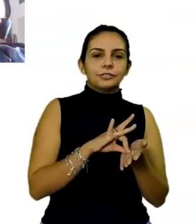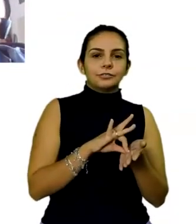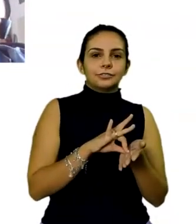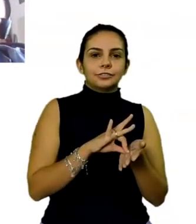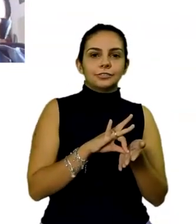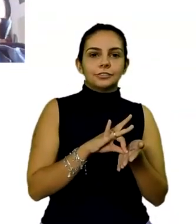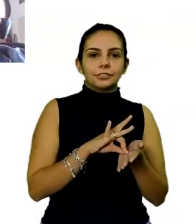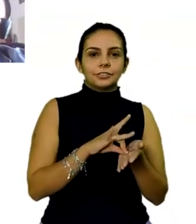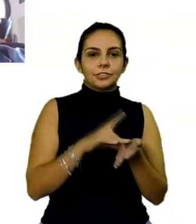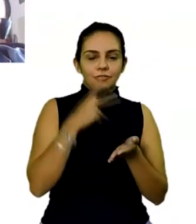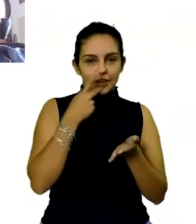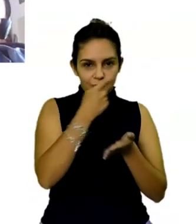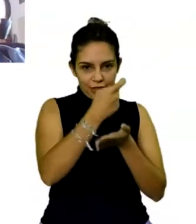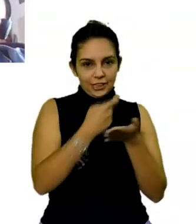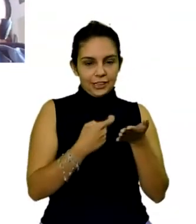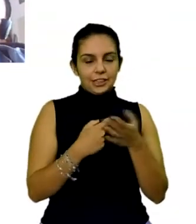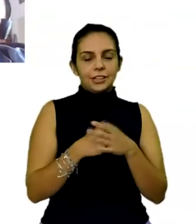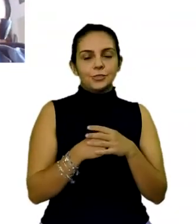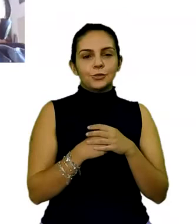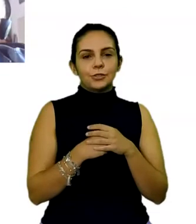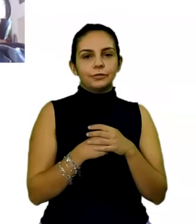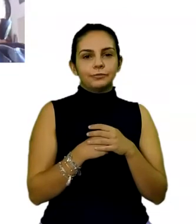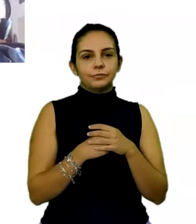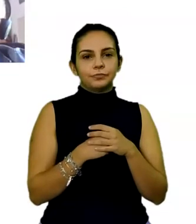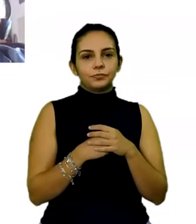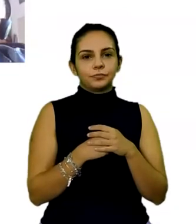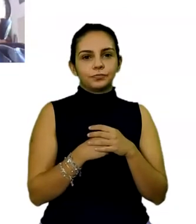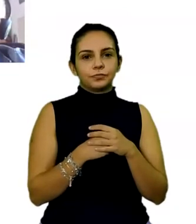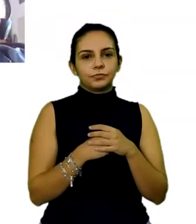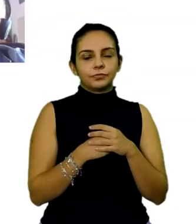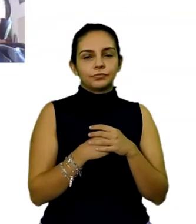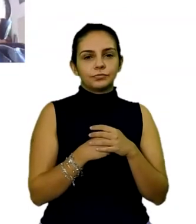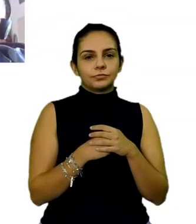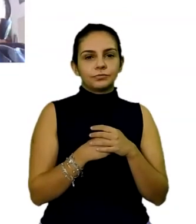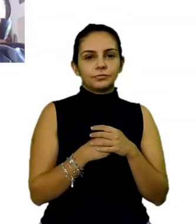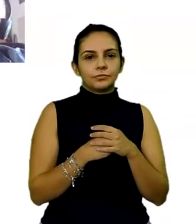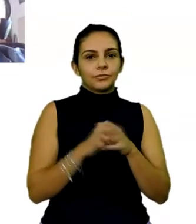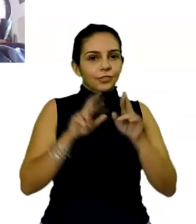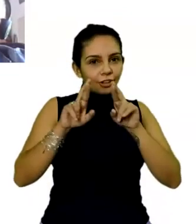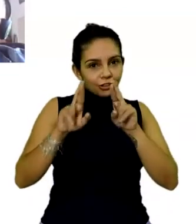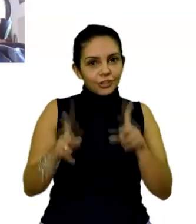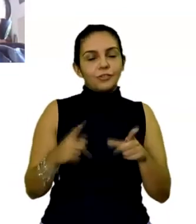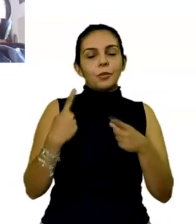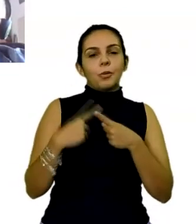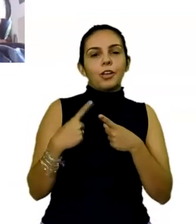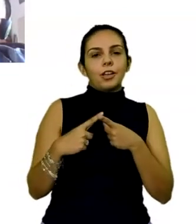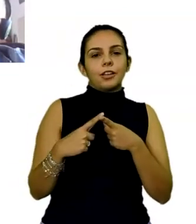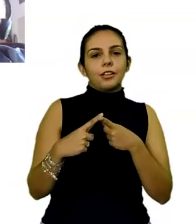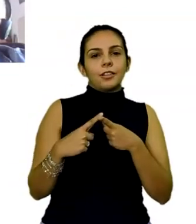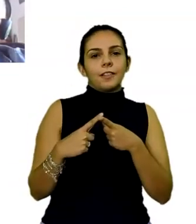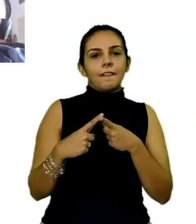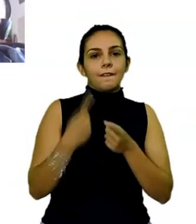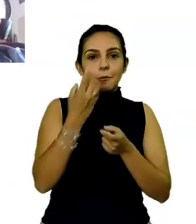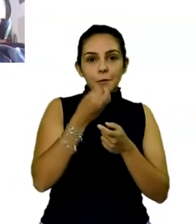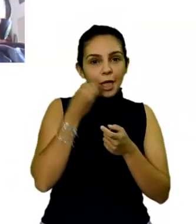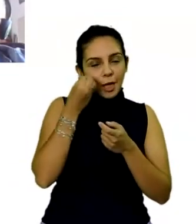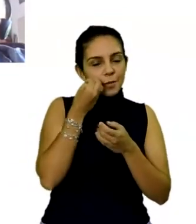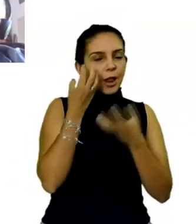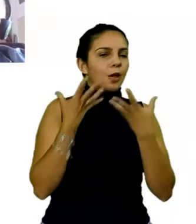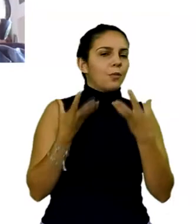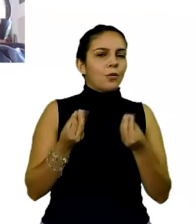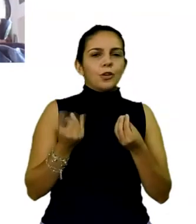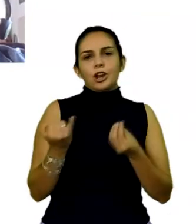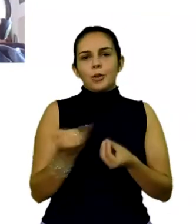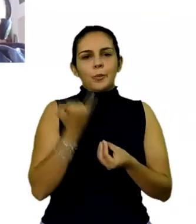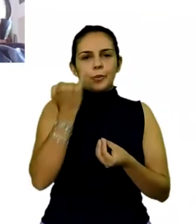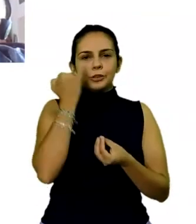e falavam sobre o texto. E é completamente diferente, porque foi uma experiência